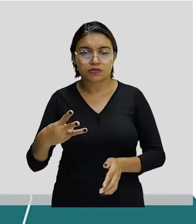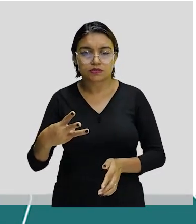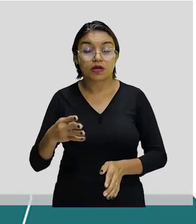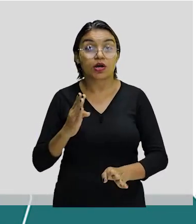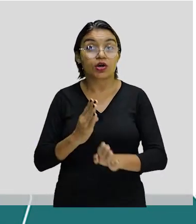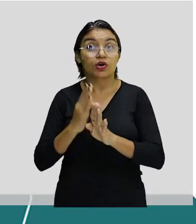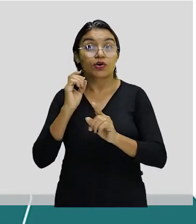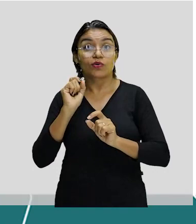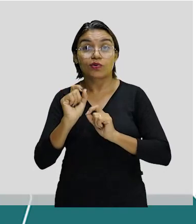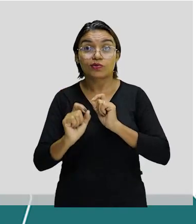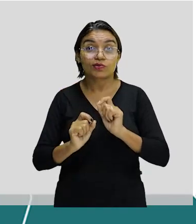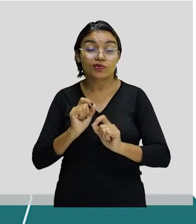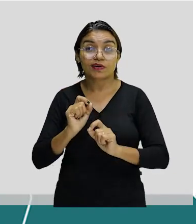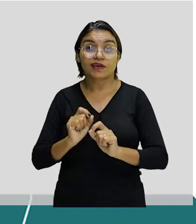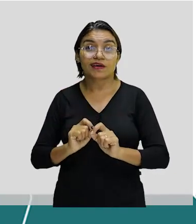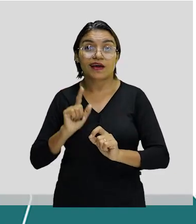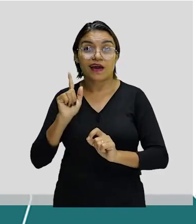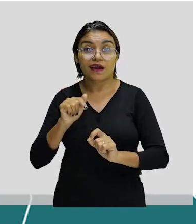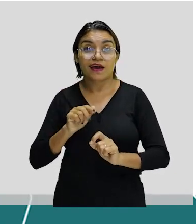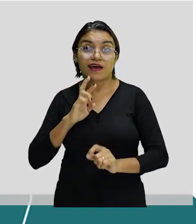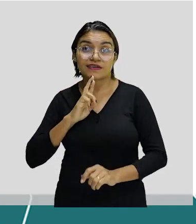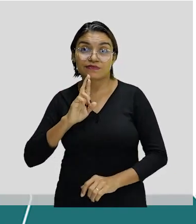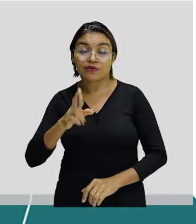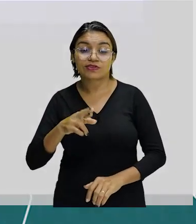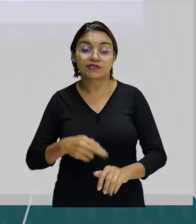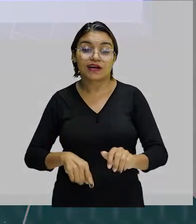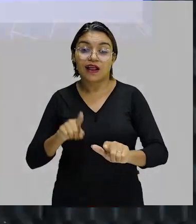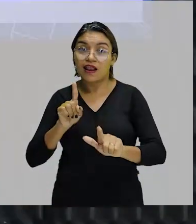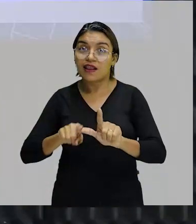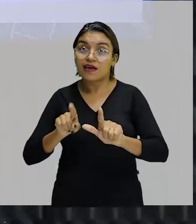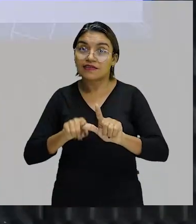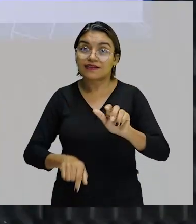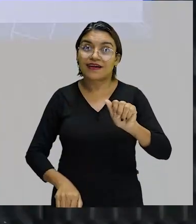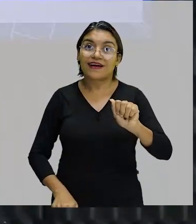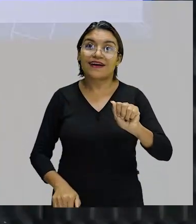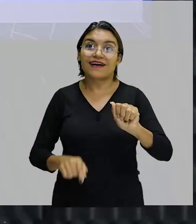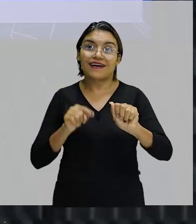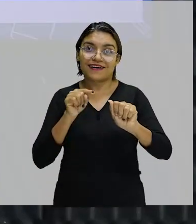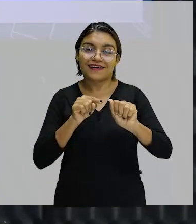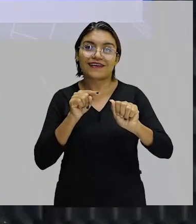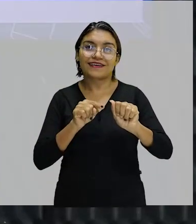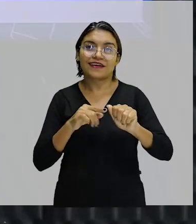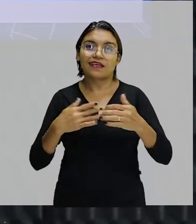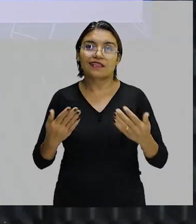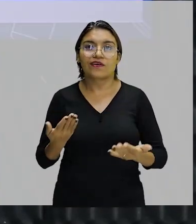já encontro o meu gabarito, que está, portanto, na letra A. Tá bom, gente? Então,